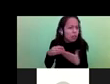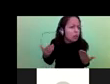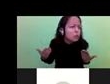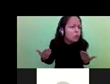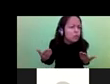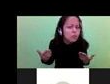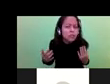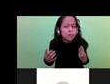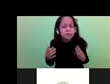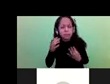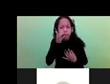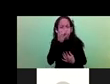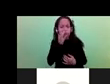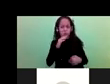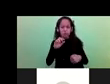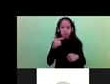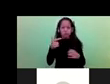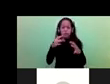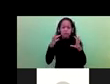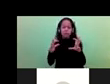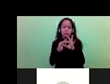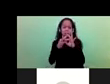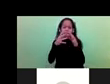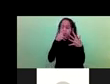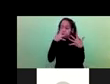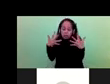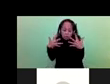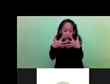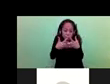sem aquele entrecruzamento.